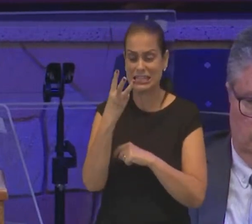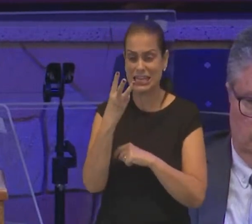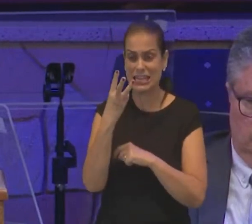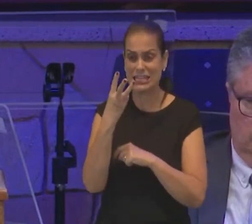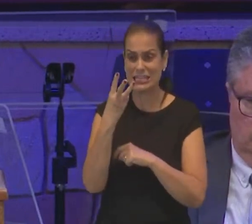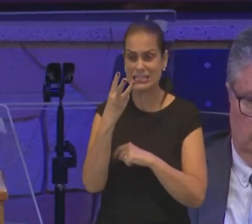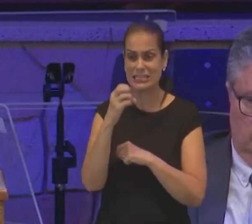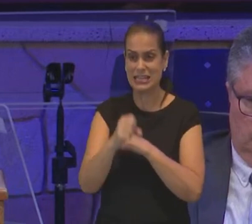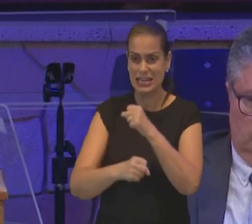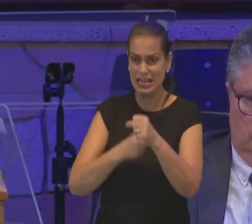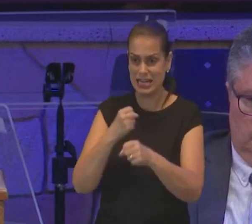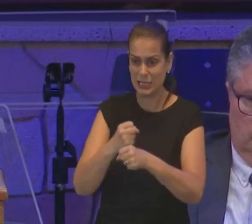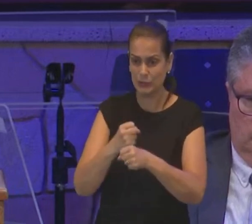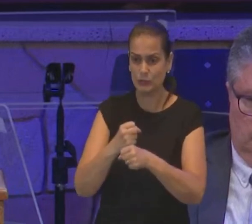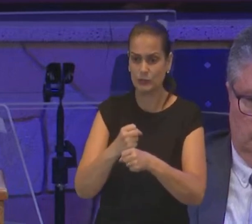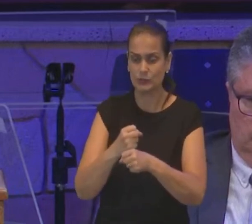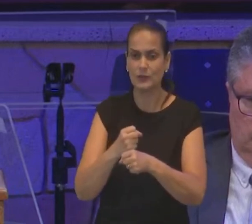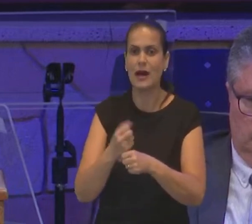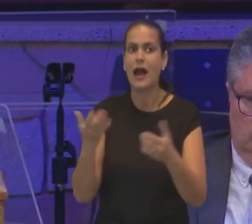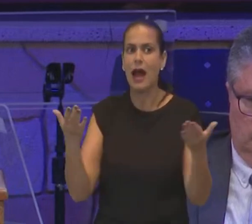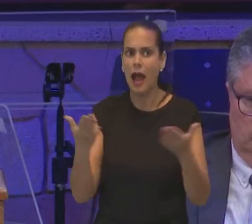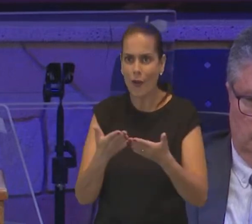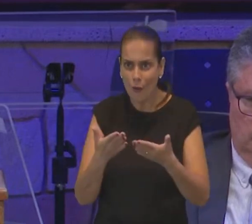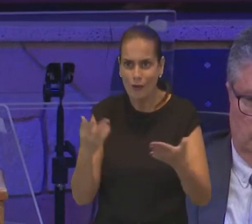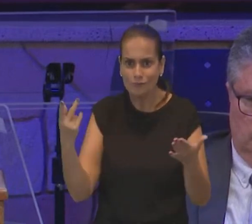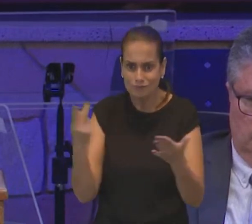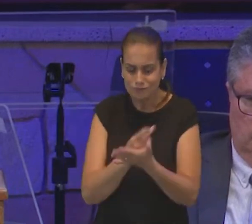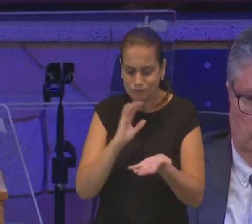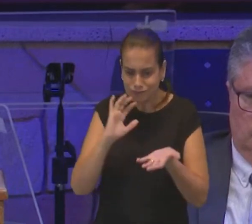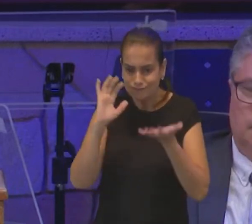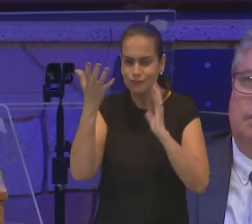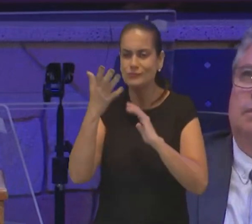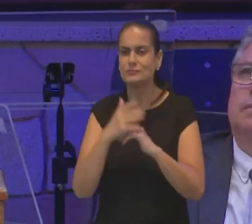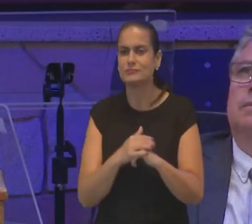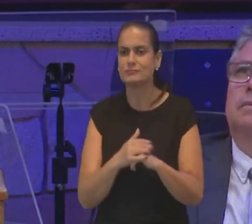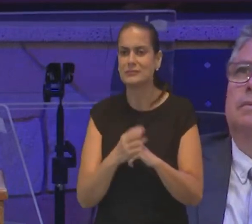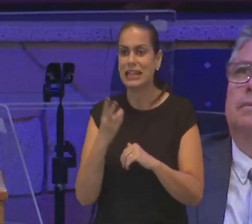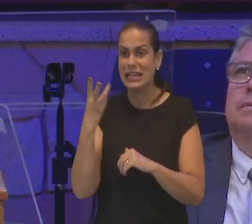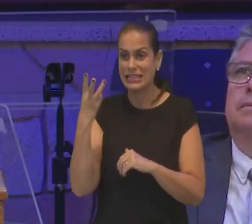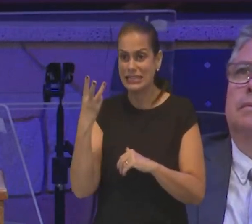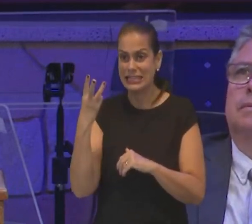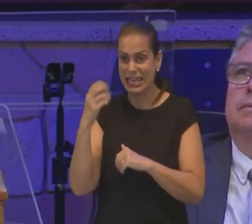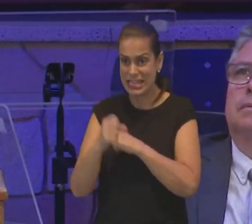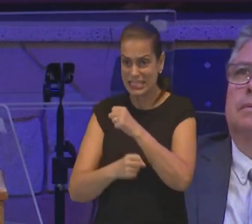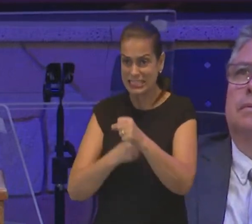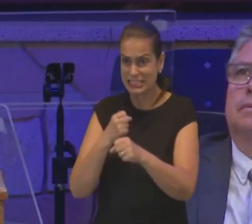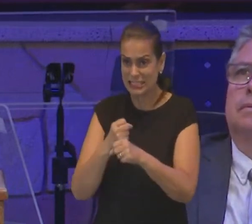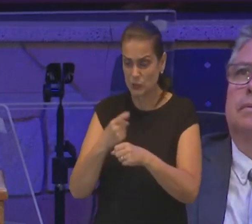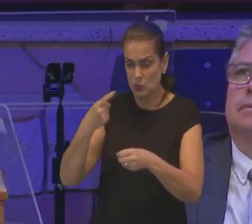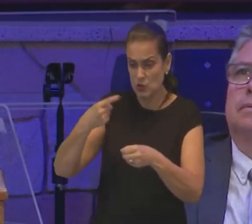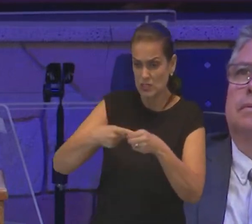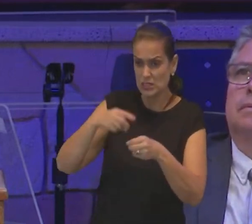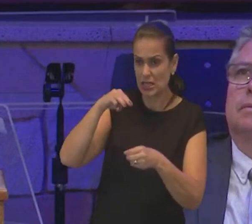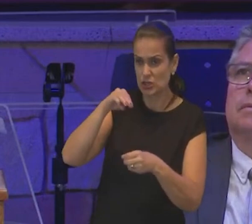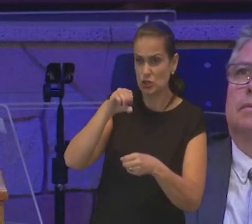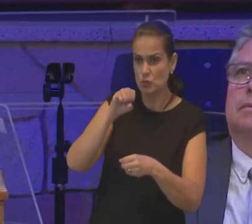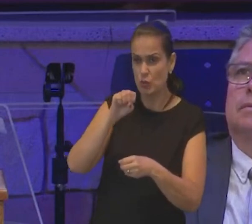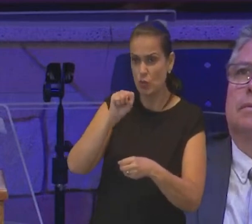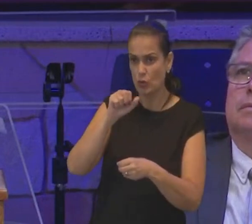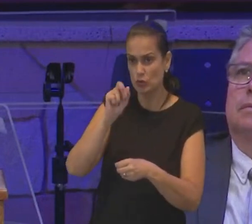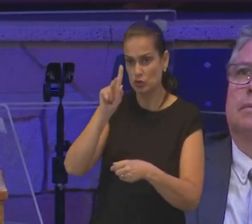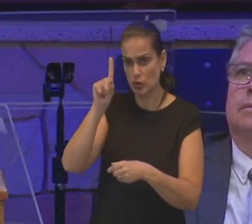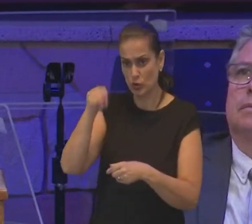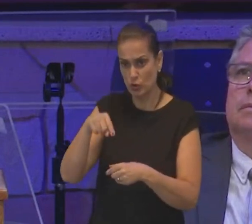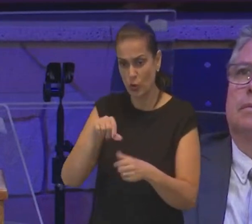me está dando a honra só de colher. De 3 anos para cá, meus irmãos, só na cidade de Mossoró, Deus me deu a